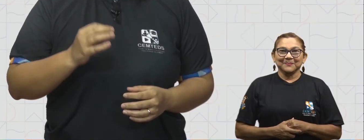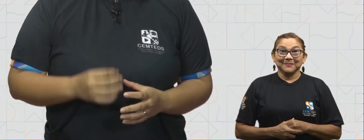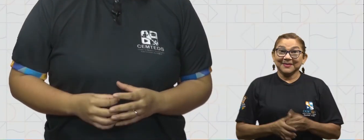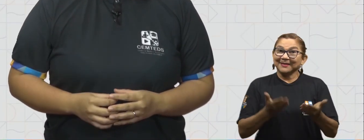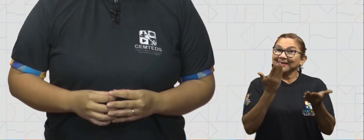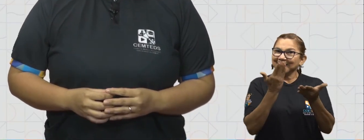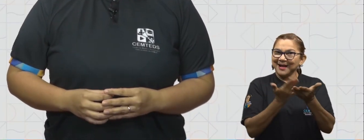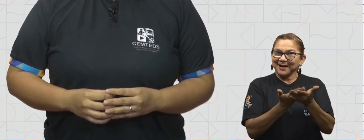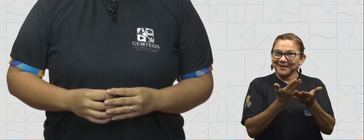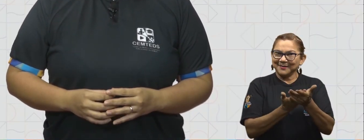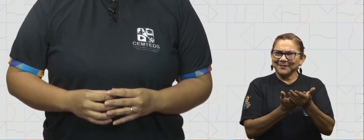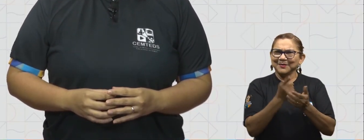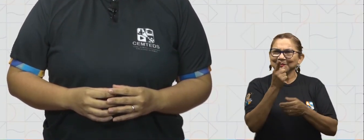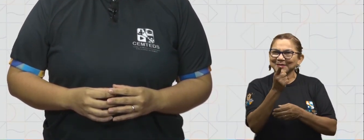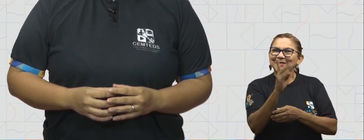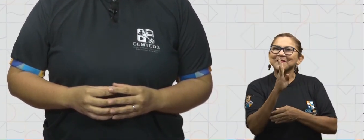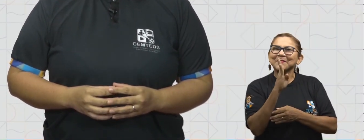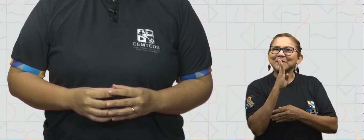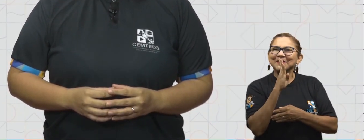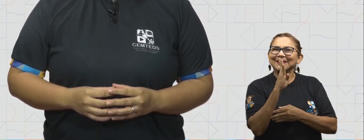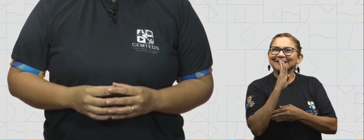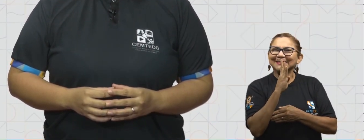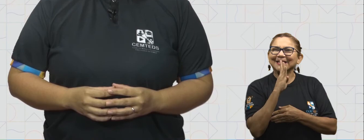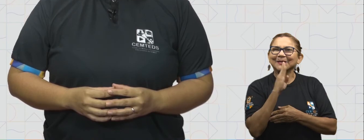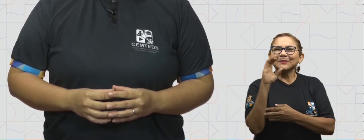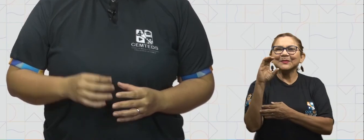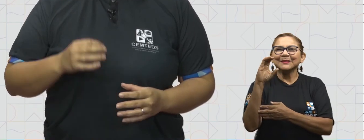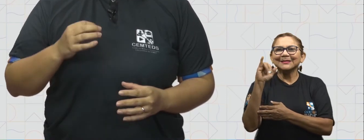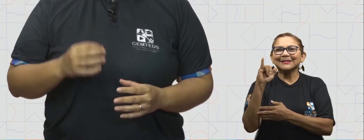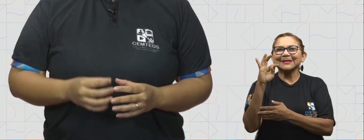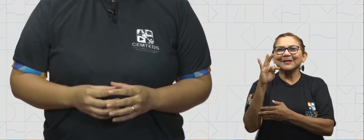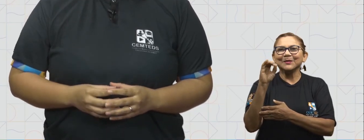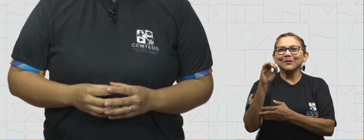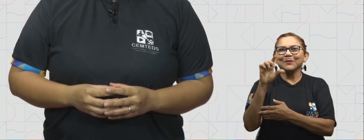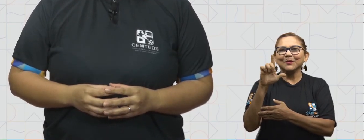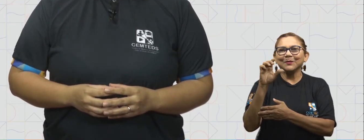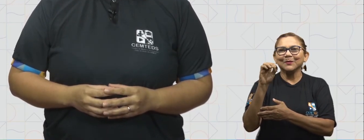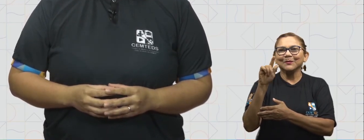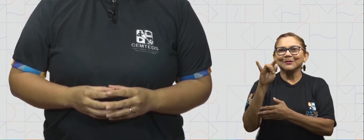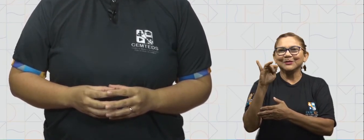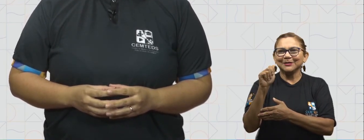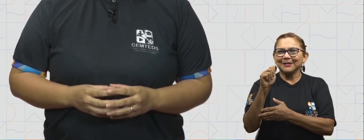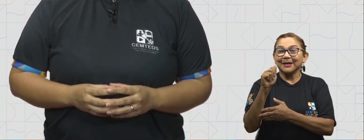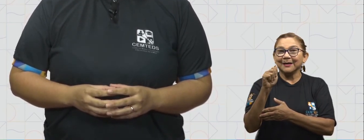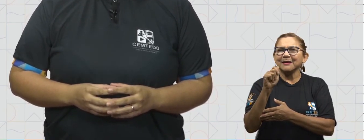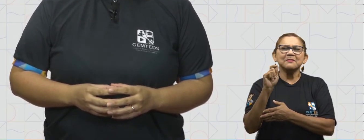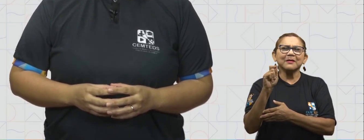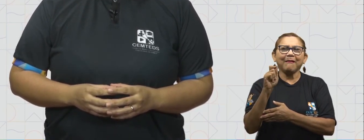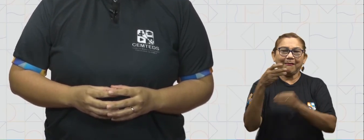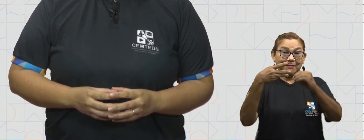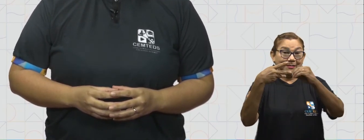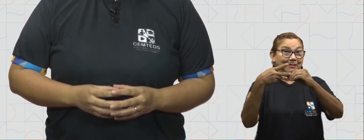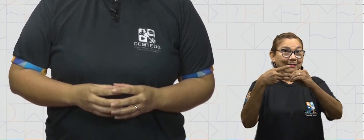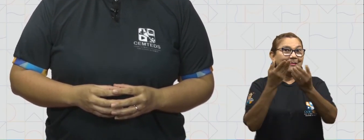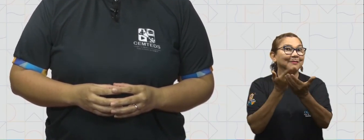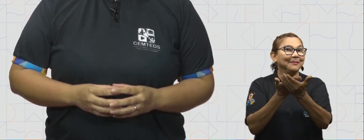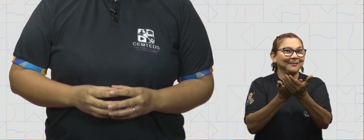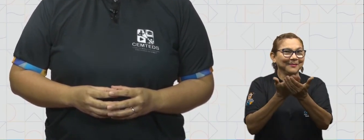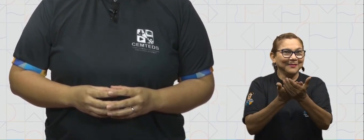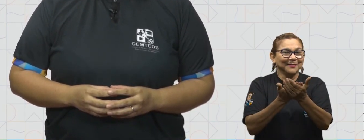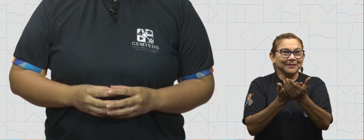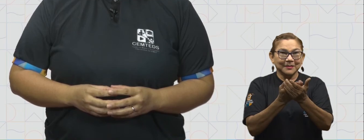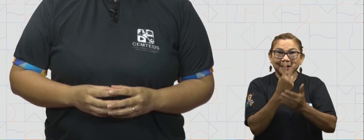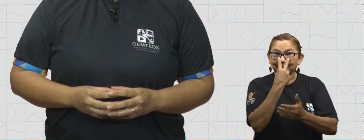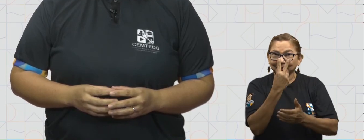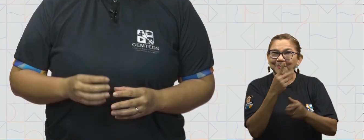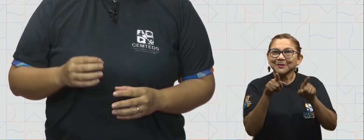Na aula de hoje, conhecemos mais sobre a citologia, que é o ramo da ciência que estuda as células. Vimos